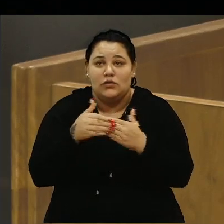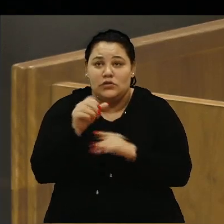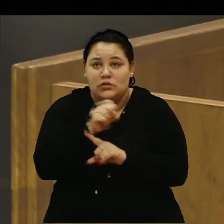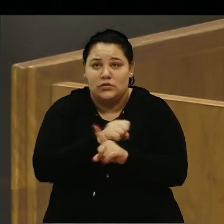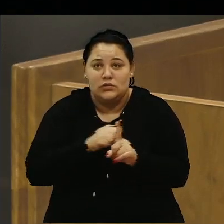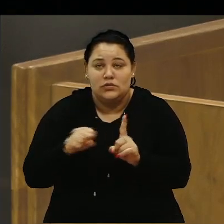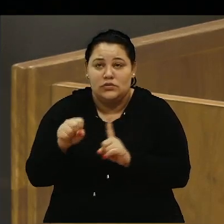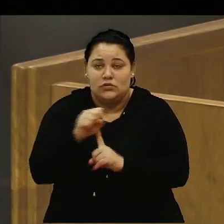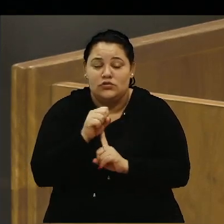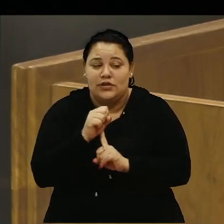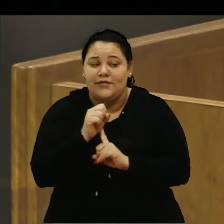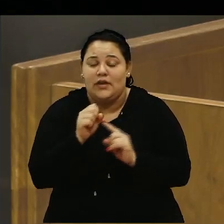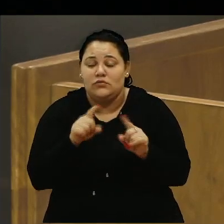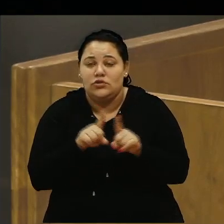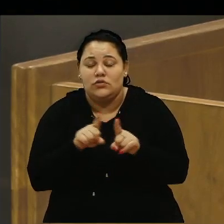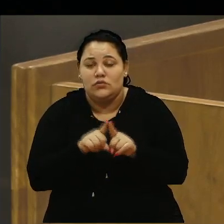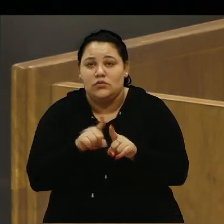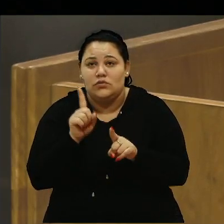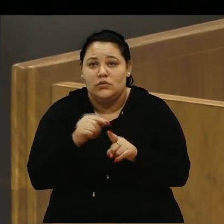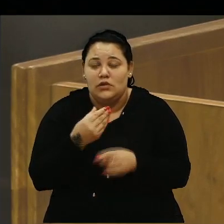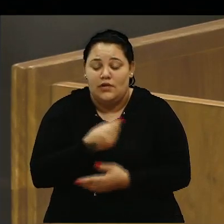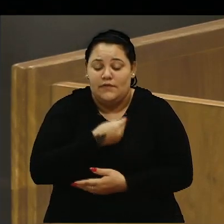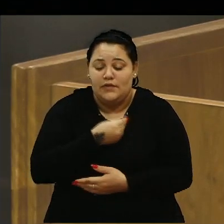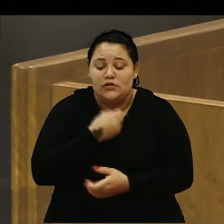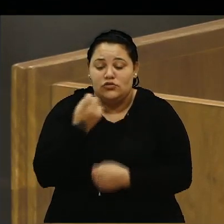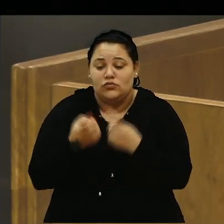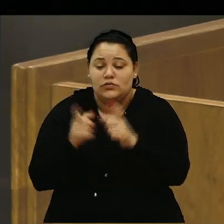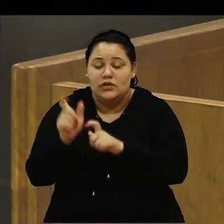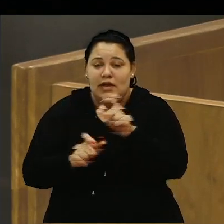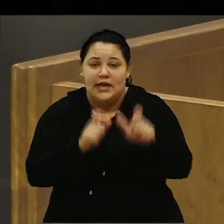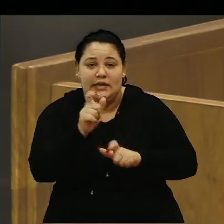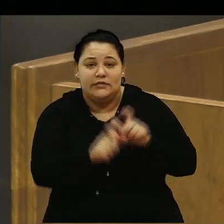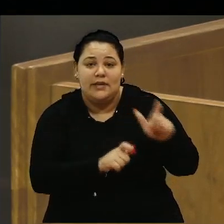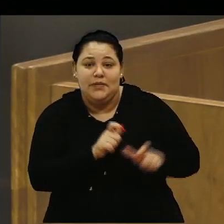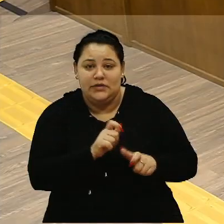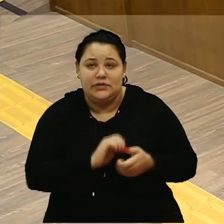perde com isso e é a vida de pessoas. Obrigada.